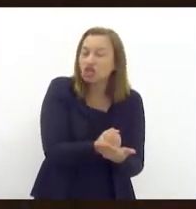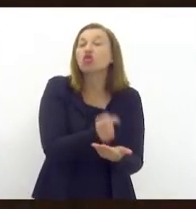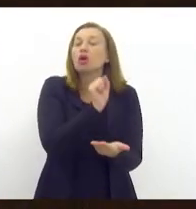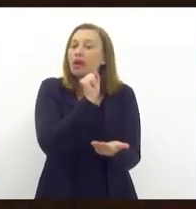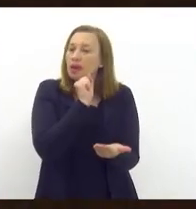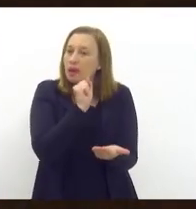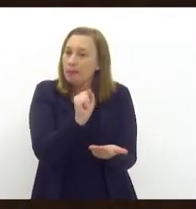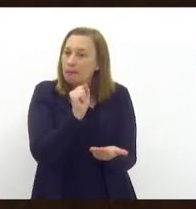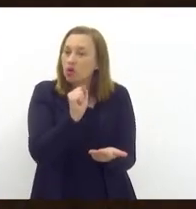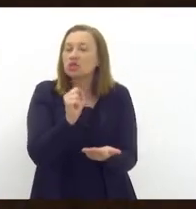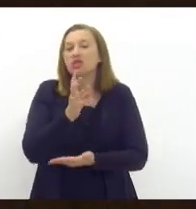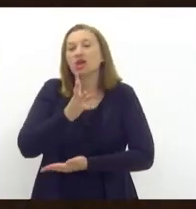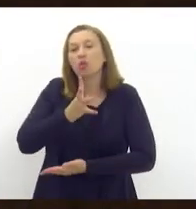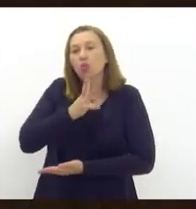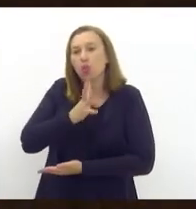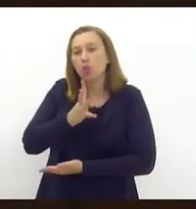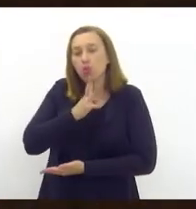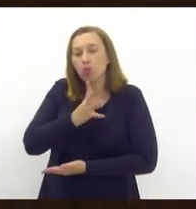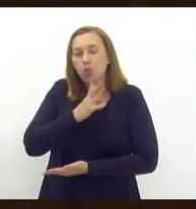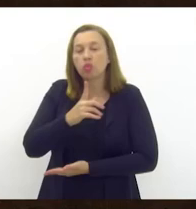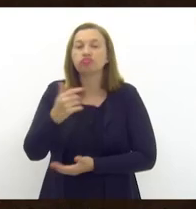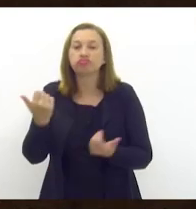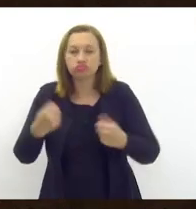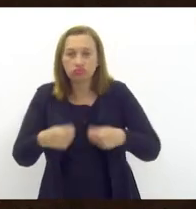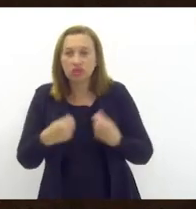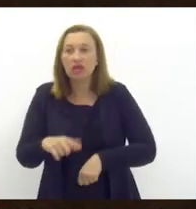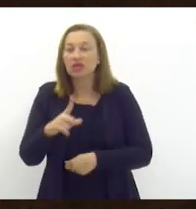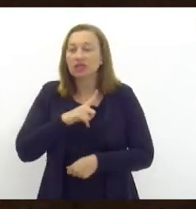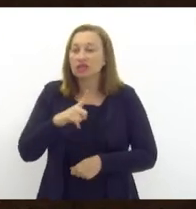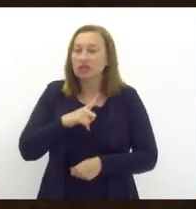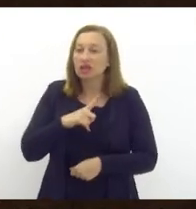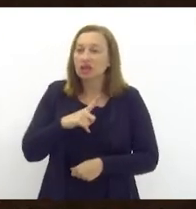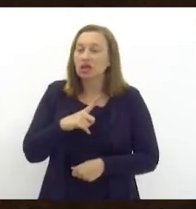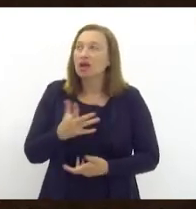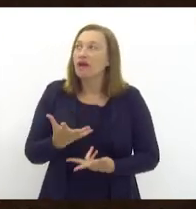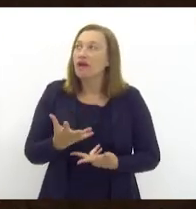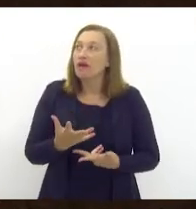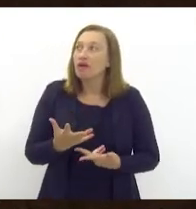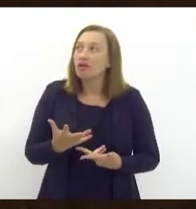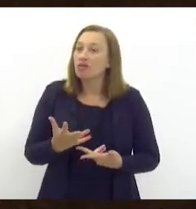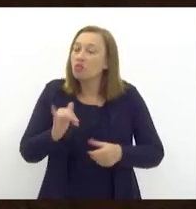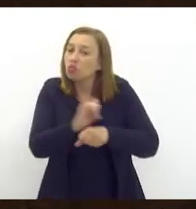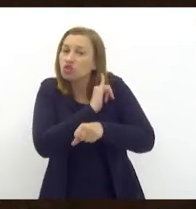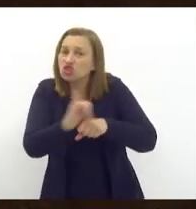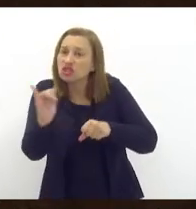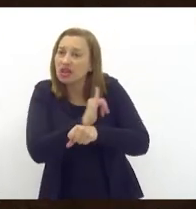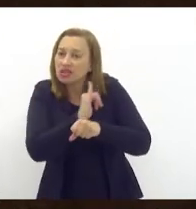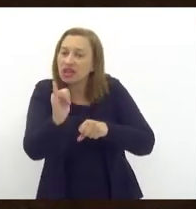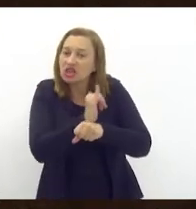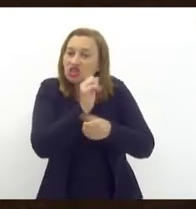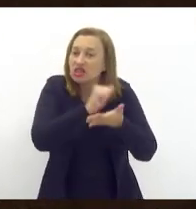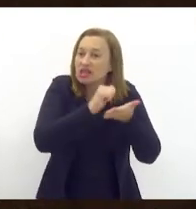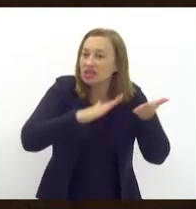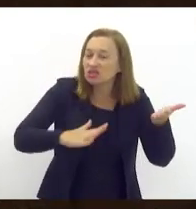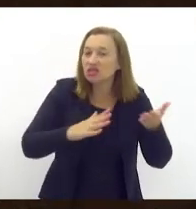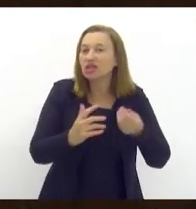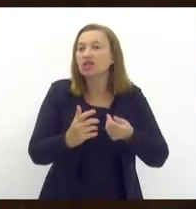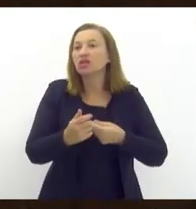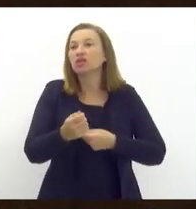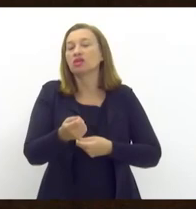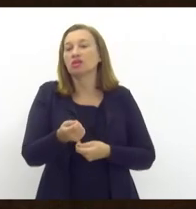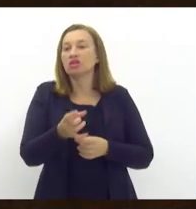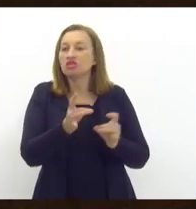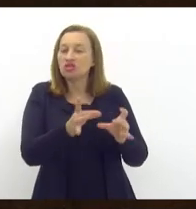possa ser conhecido e, se houver a necessidade, buscar essa dinâmica dessa atividade comercial.